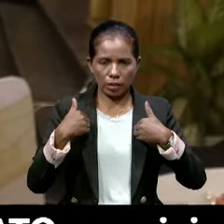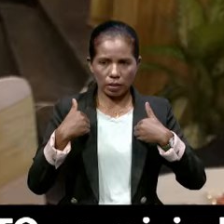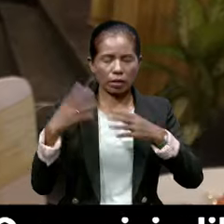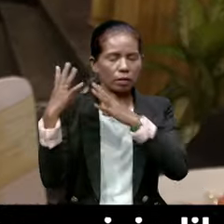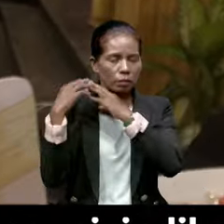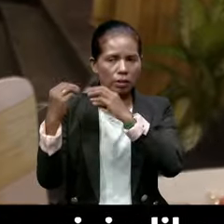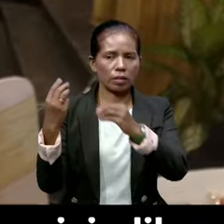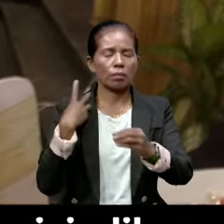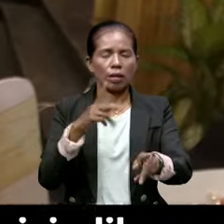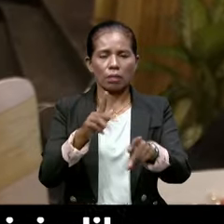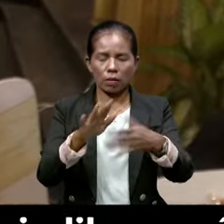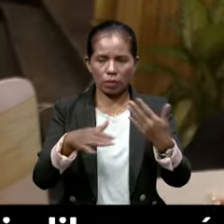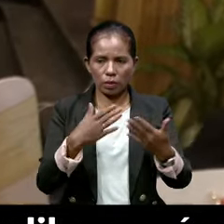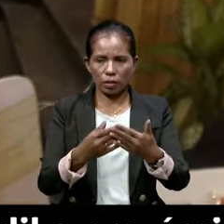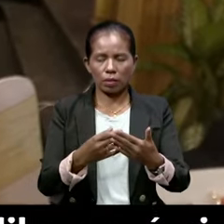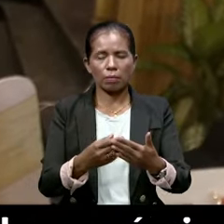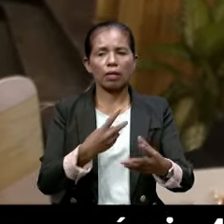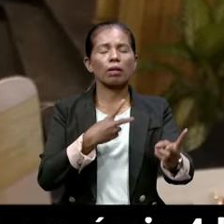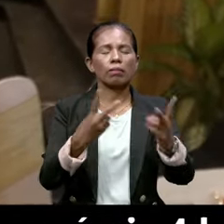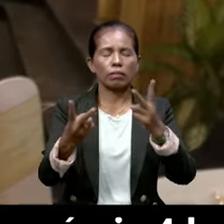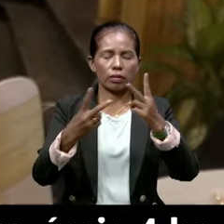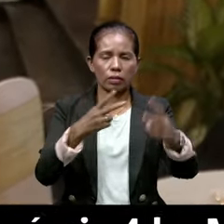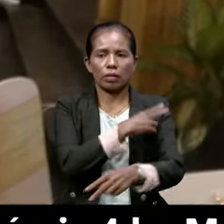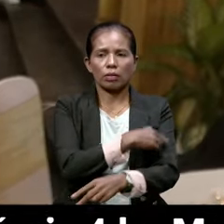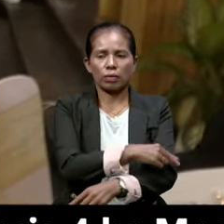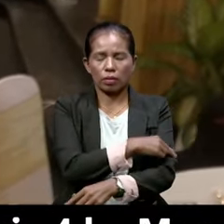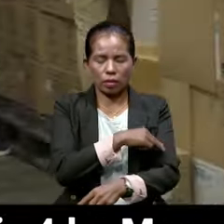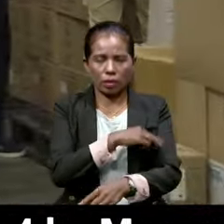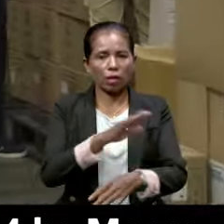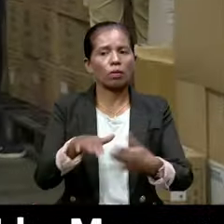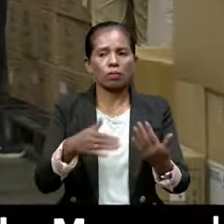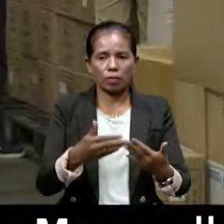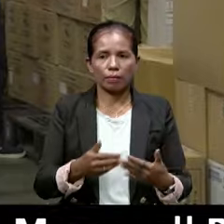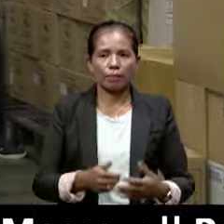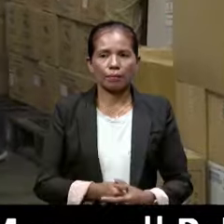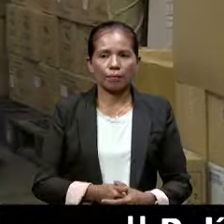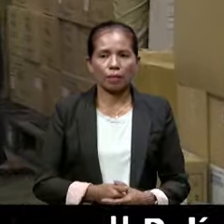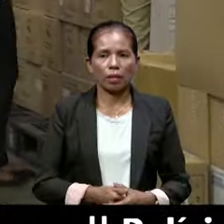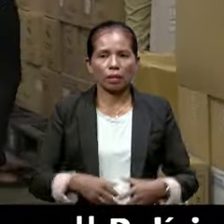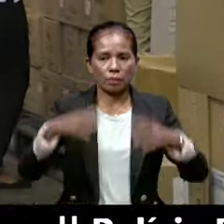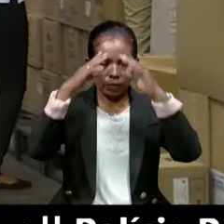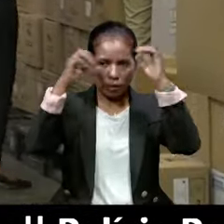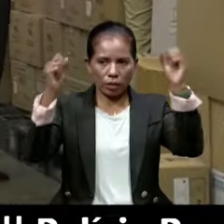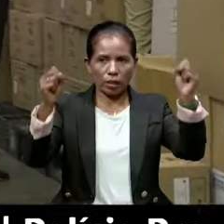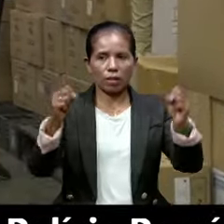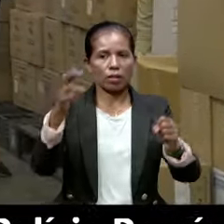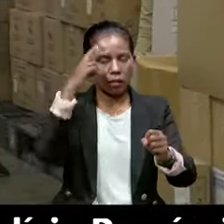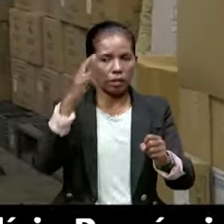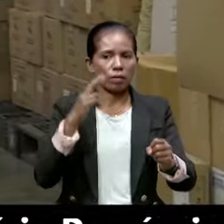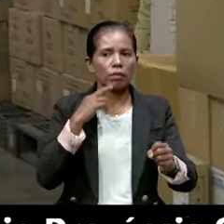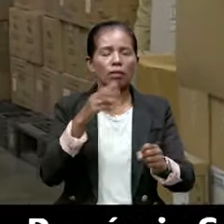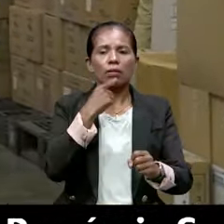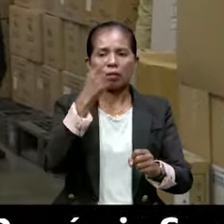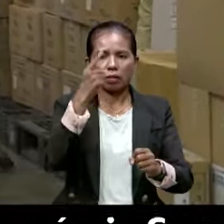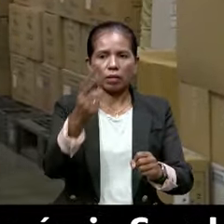esperança vai ter a população sira vai ir visitar o hospital que posto saúde sira. Antes nem presidente da República José Ramos Horta